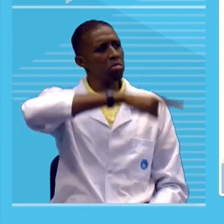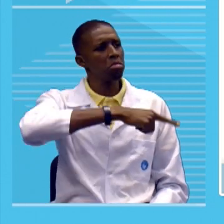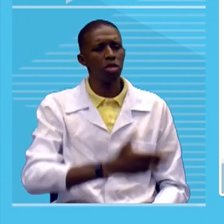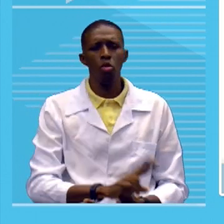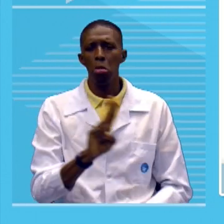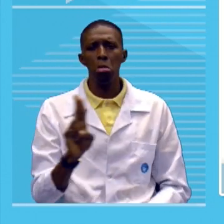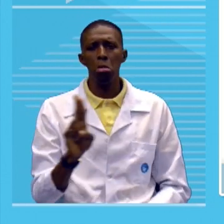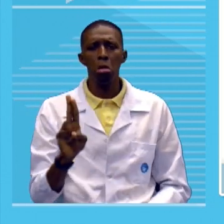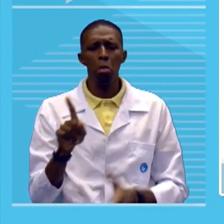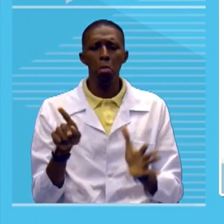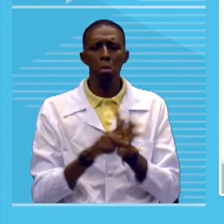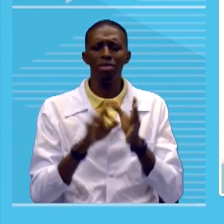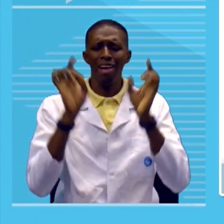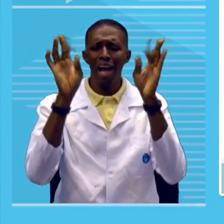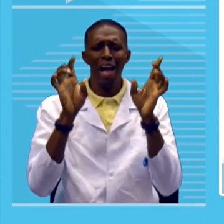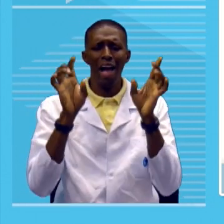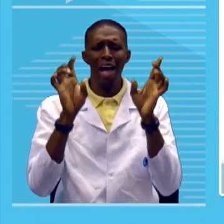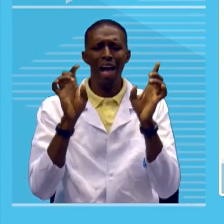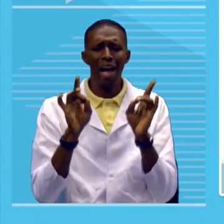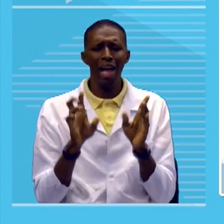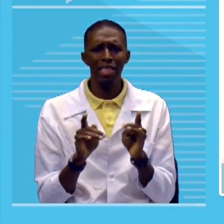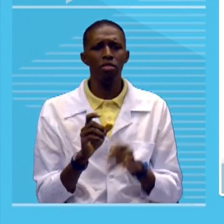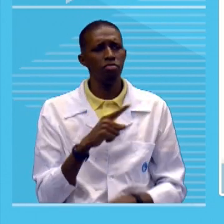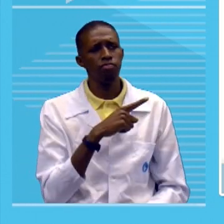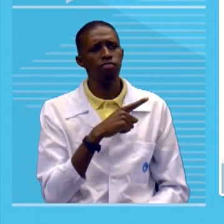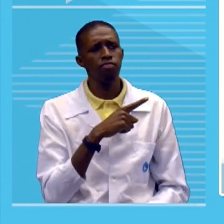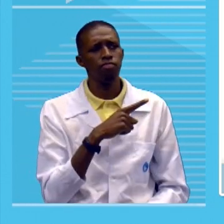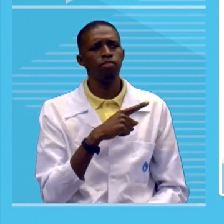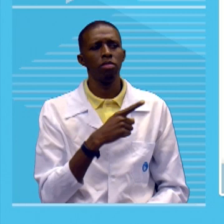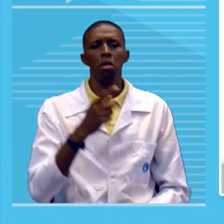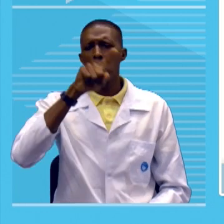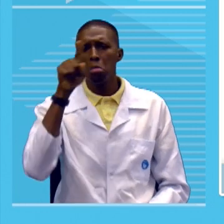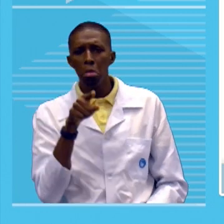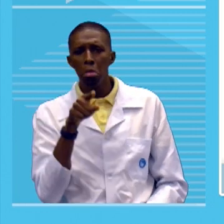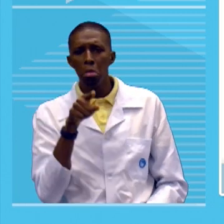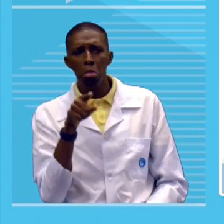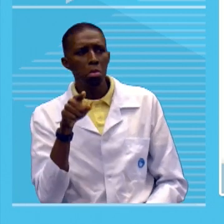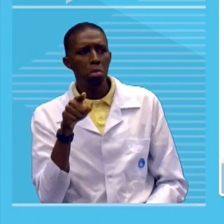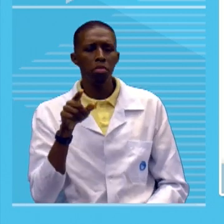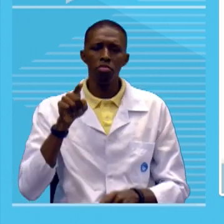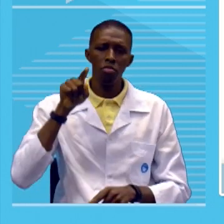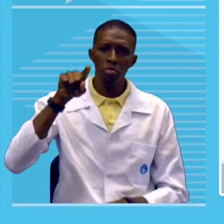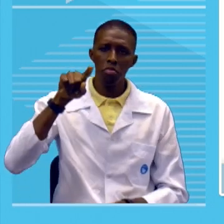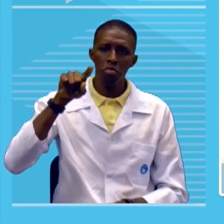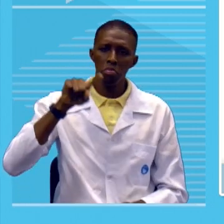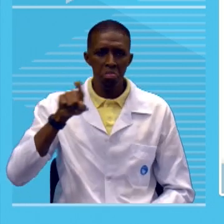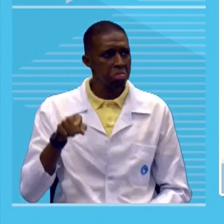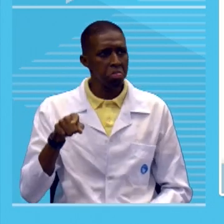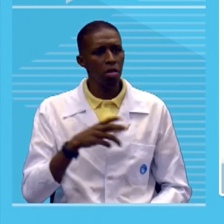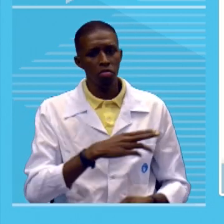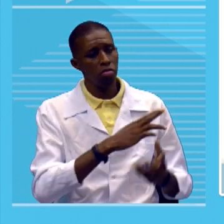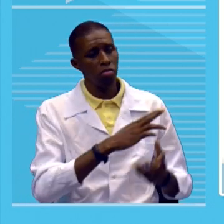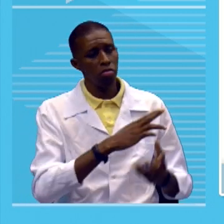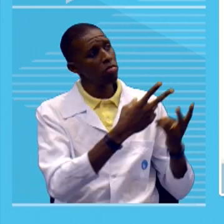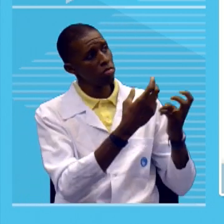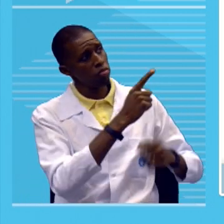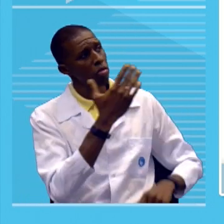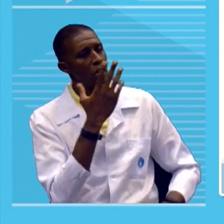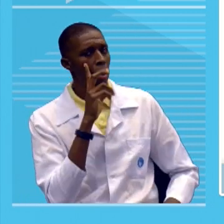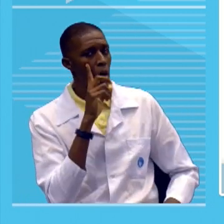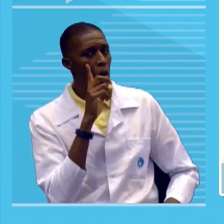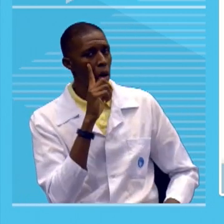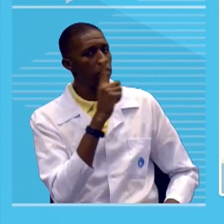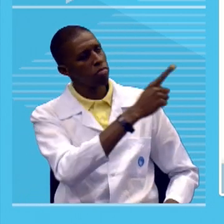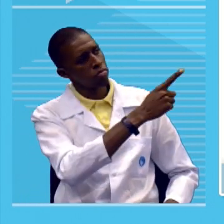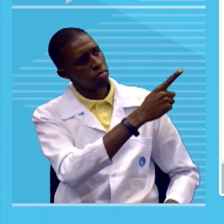Vírgula, ponto e vírgula. Ponto final. Os dois pontos. O ponto de interrogação. O ponto de exclamação.